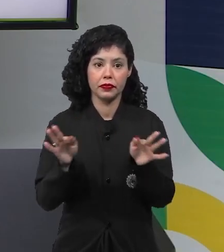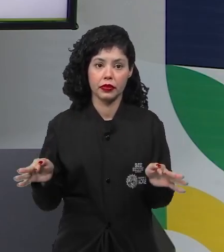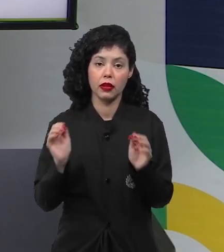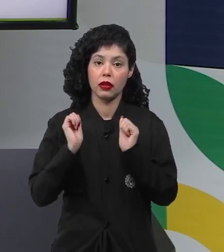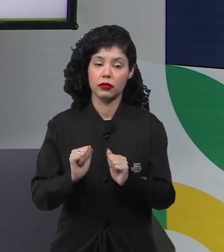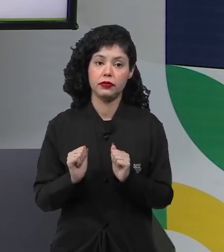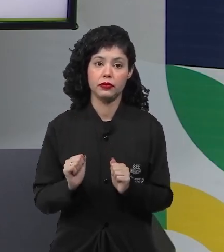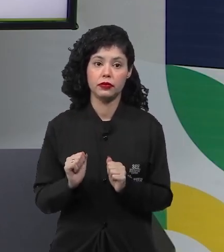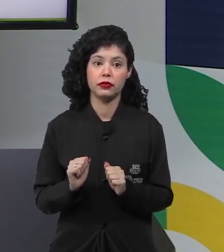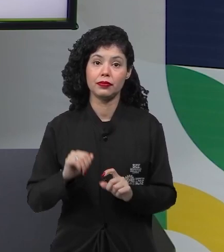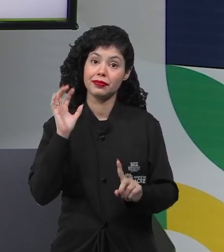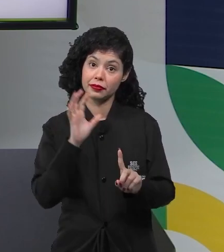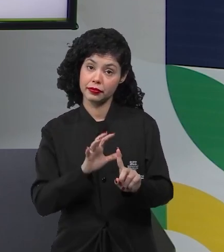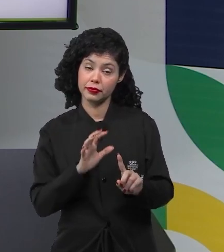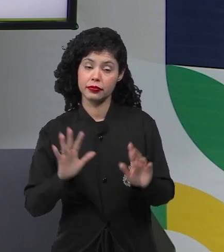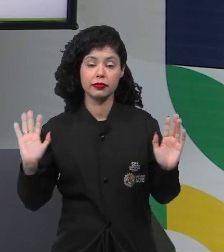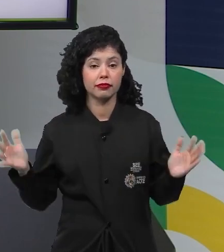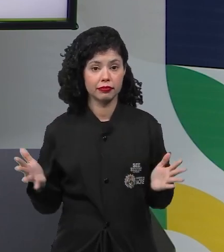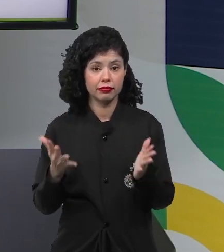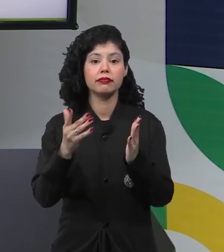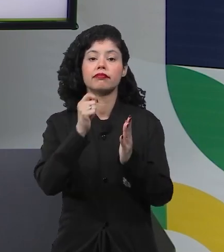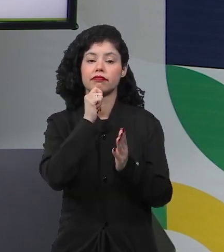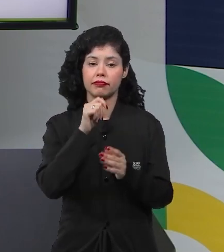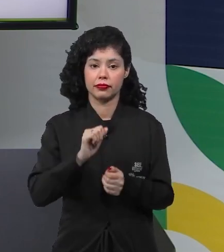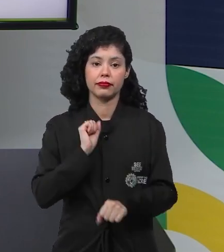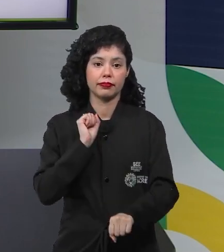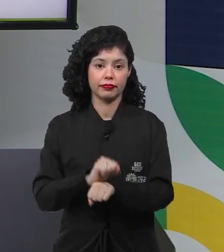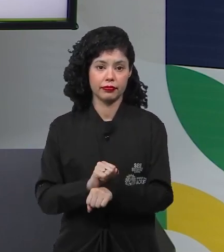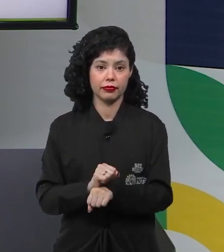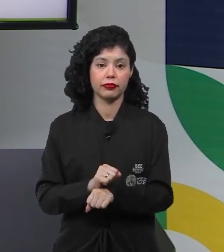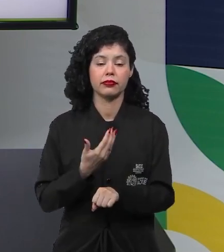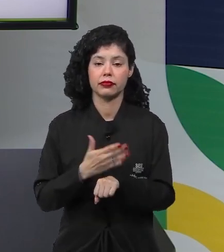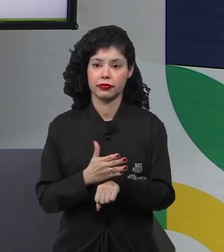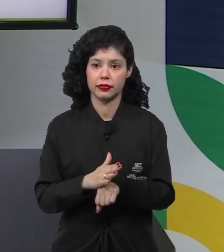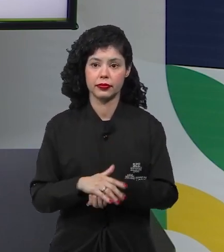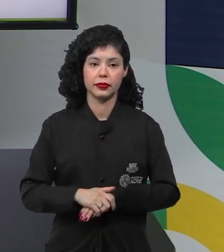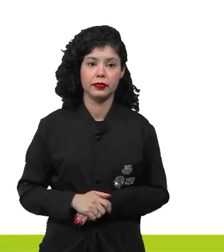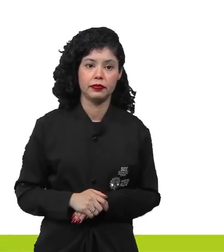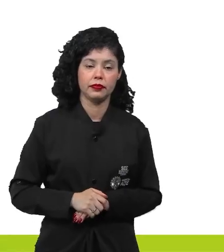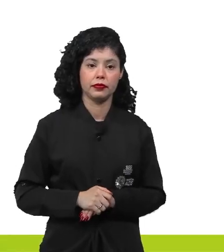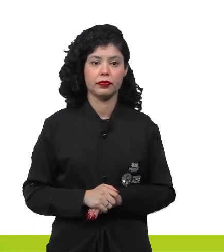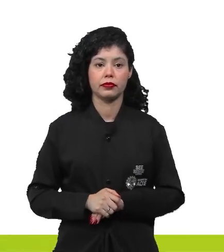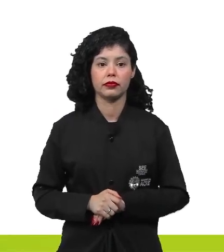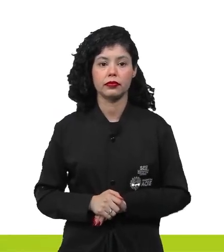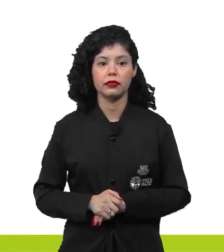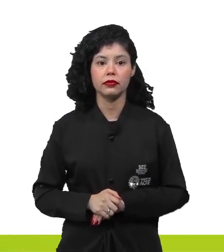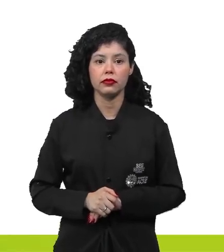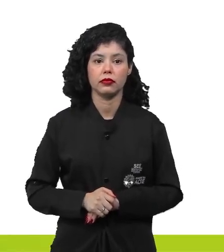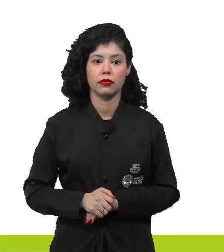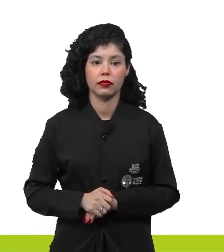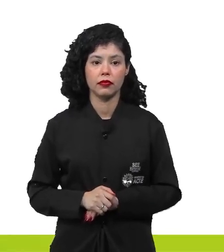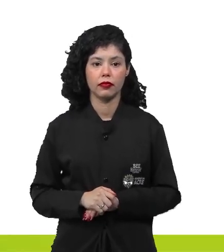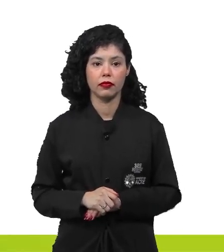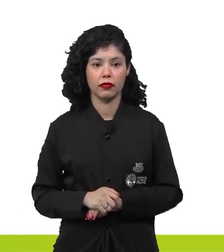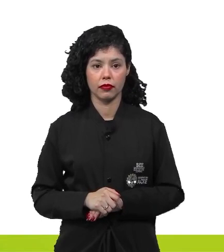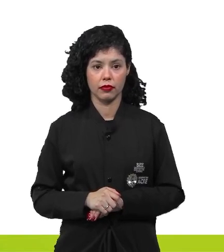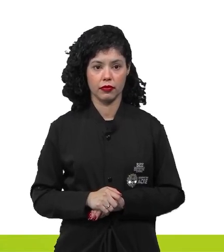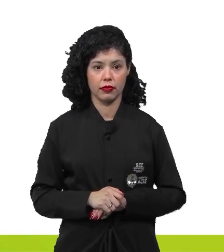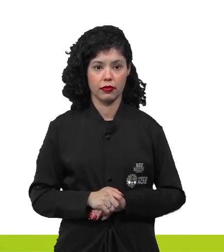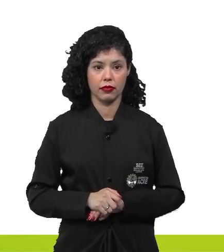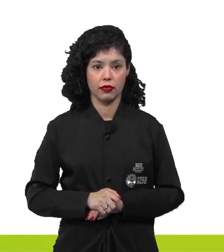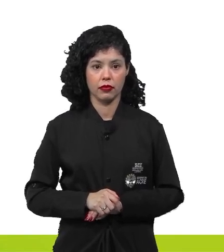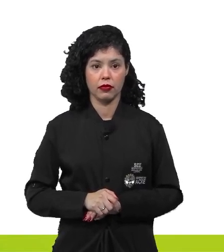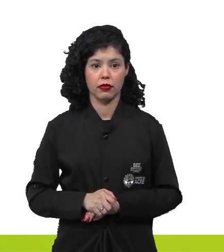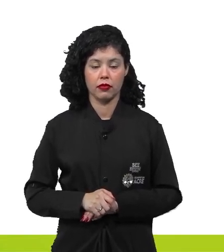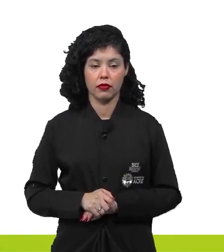que podem também incentivar as pessoas a parar com esse tipo de prática. Nós temos aqui, we see, we hear, we